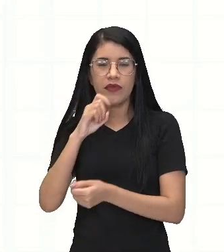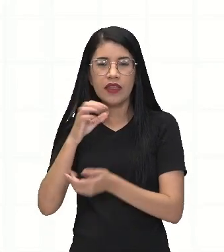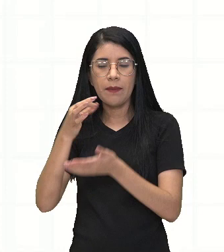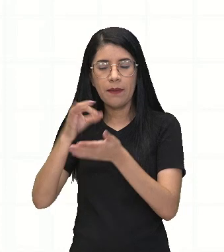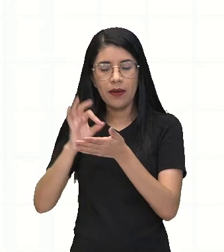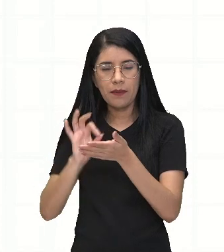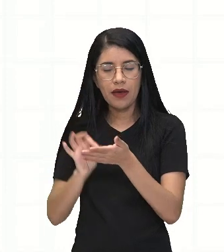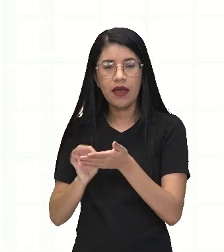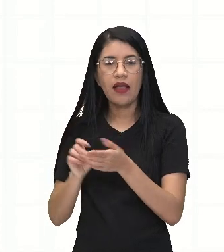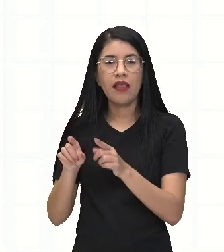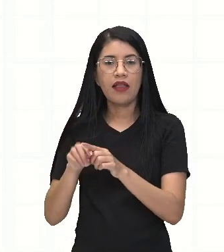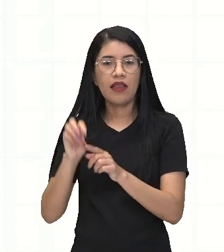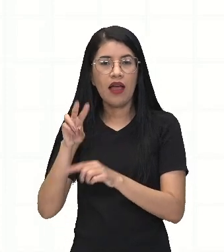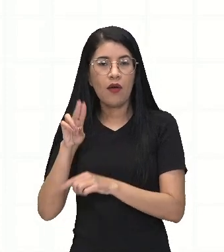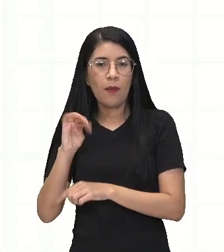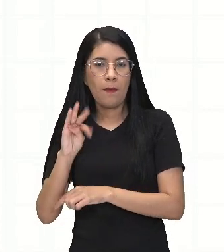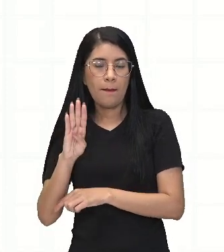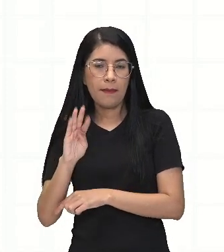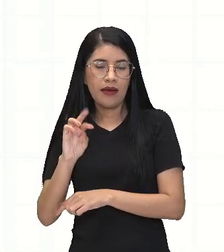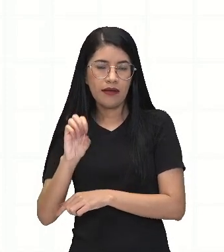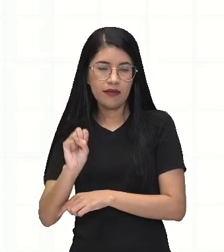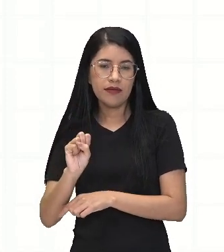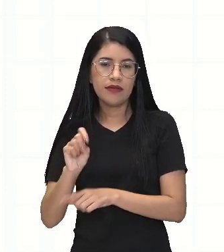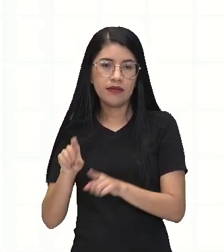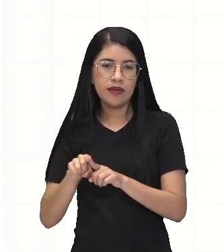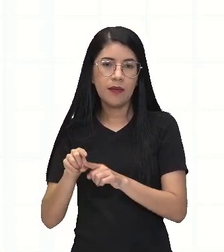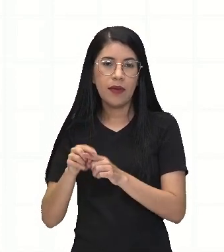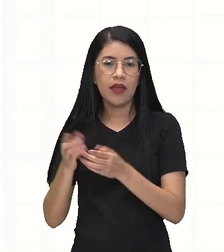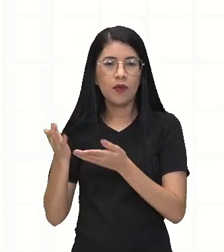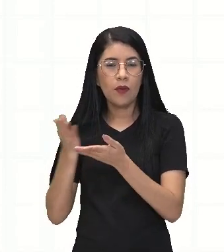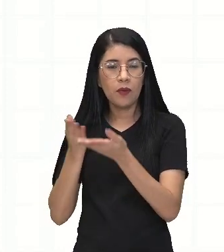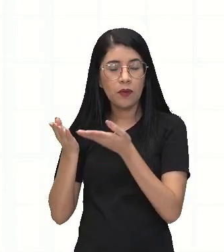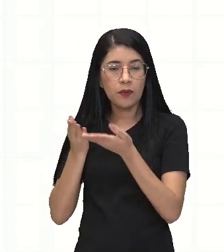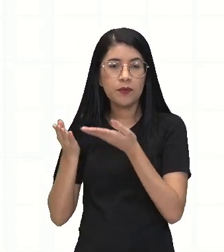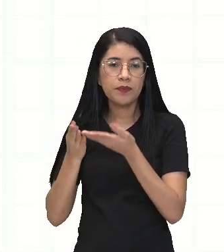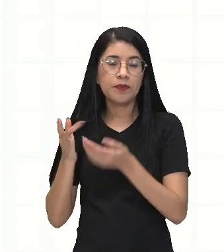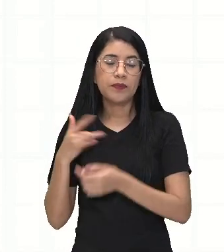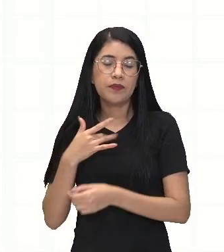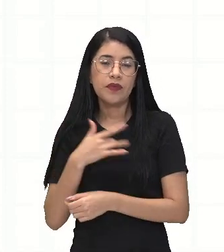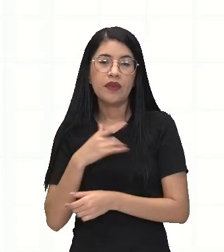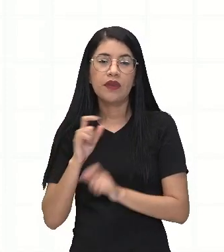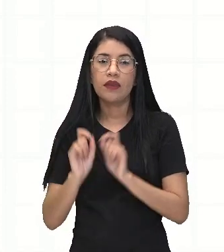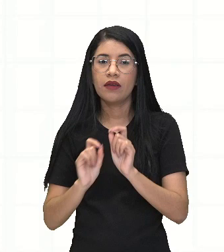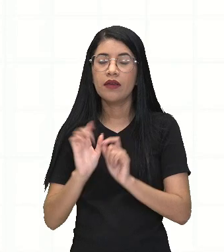de saúde, dos atendimentos que foram feitos, eles são, então,